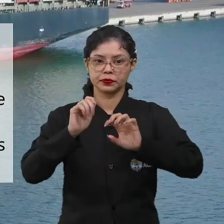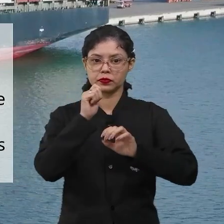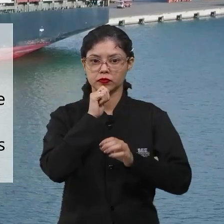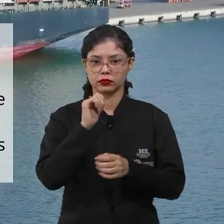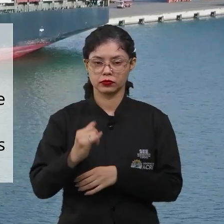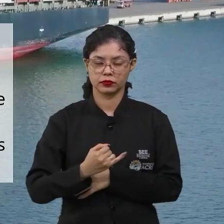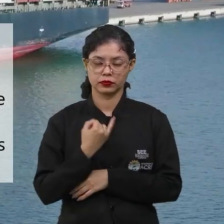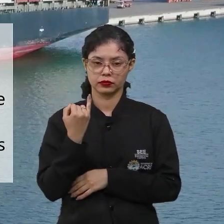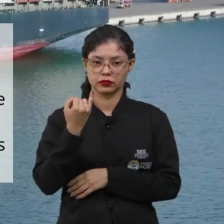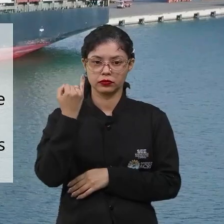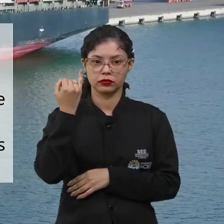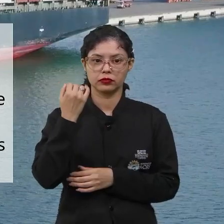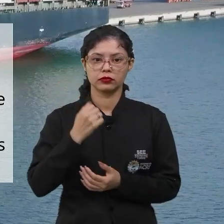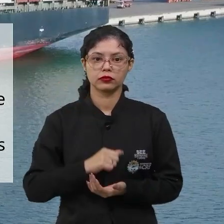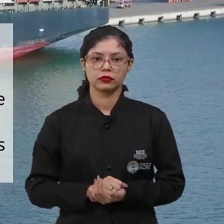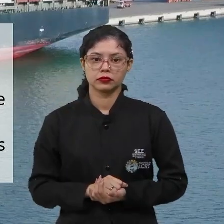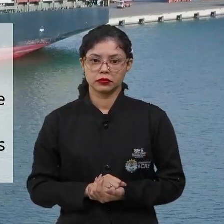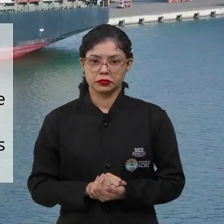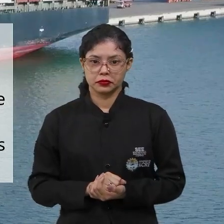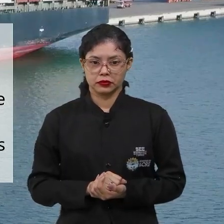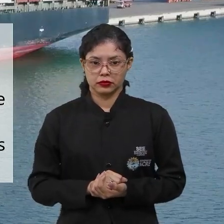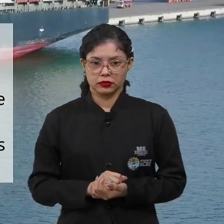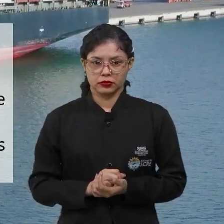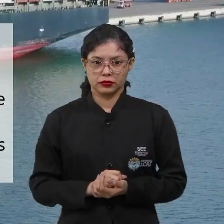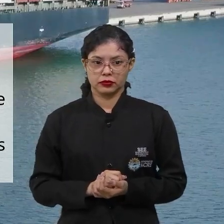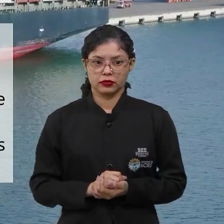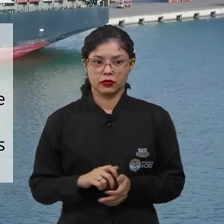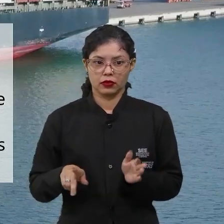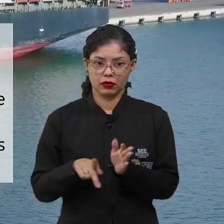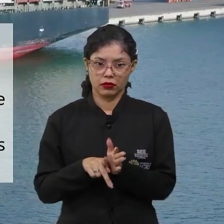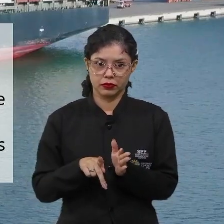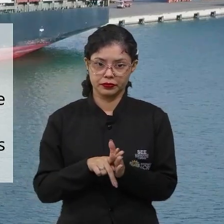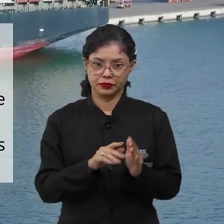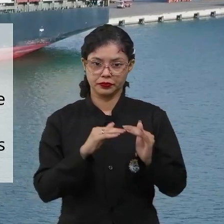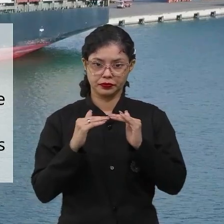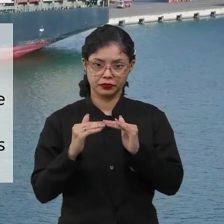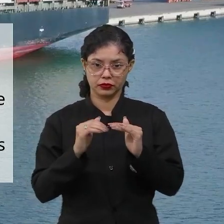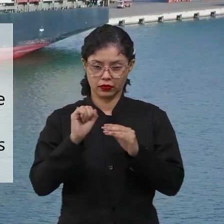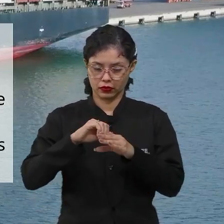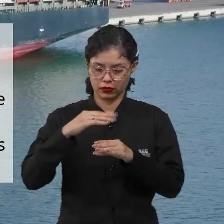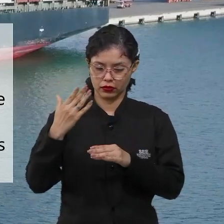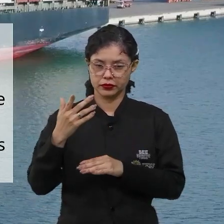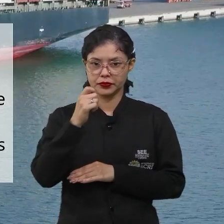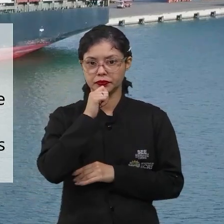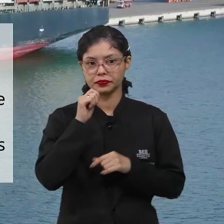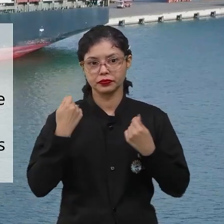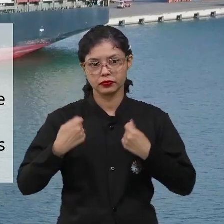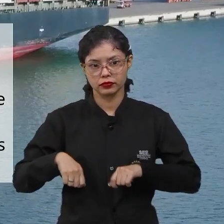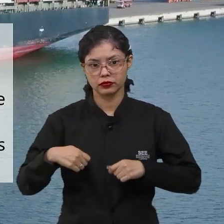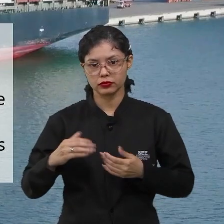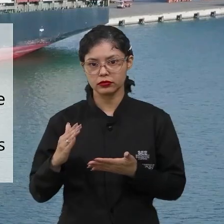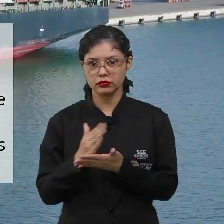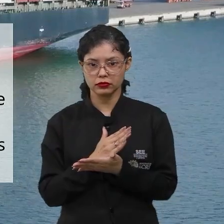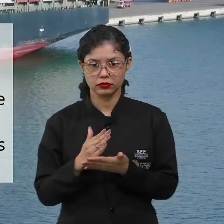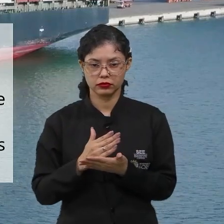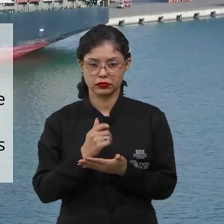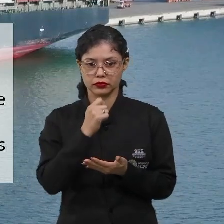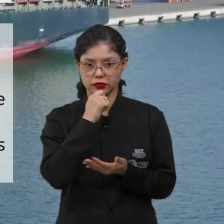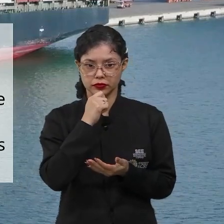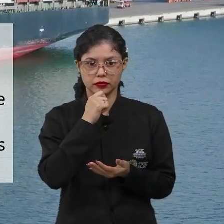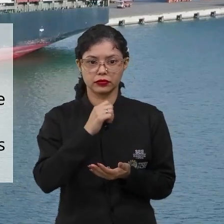uma das principais causas. E organismos internacionais. Então, precisamos aqui citar alguns